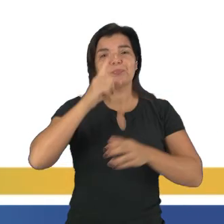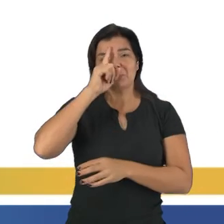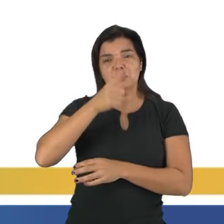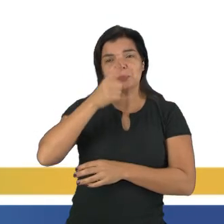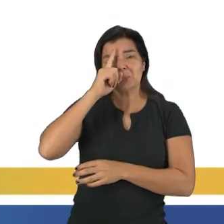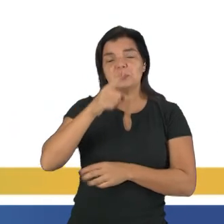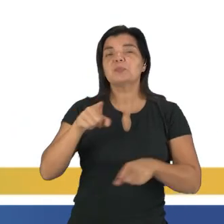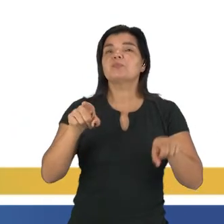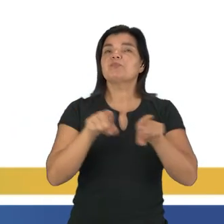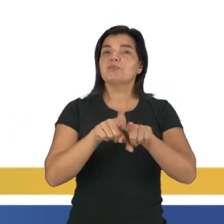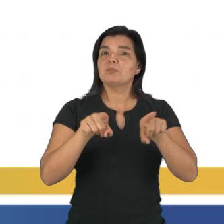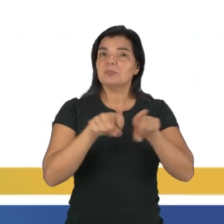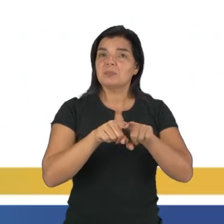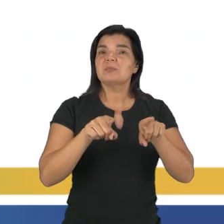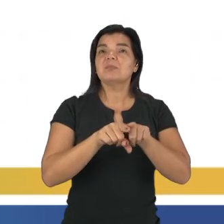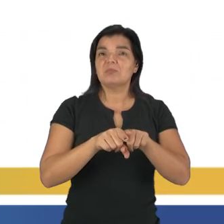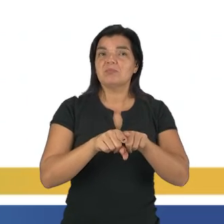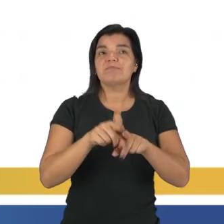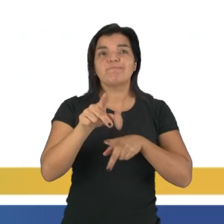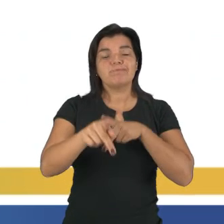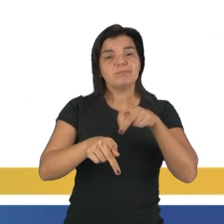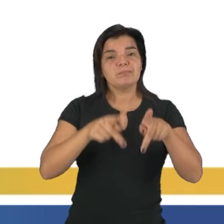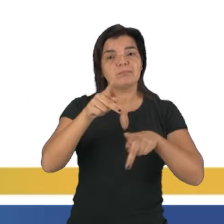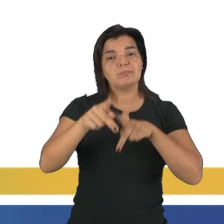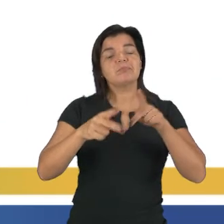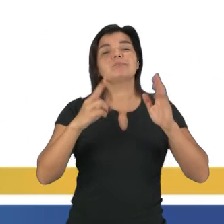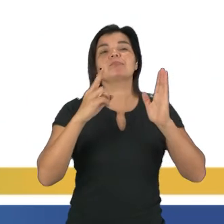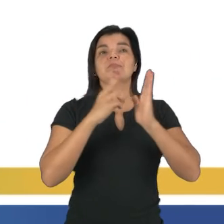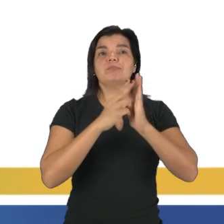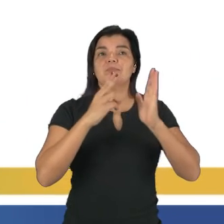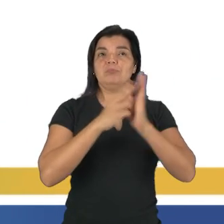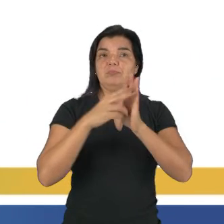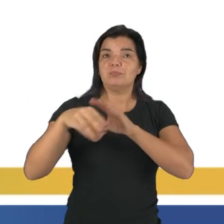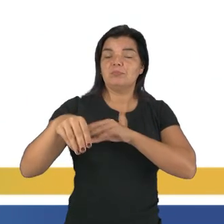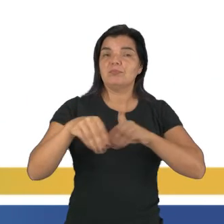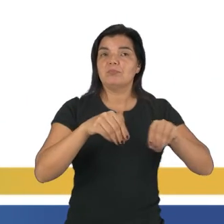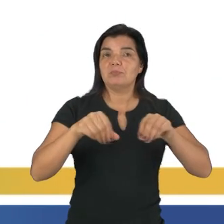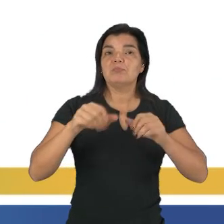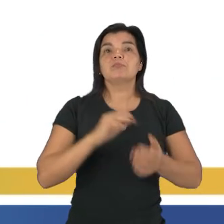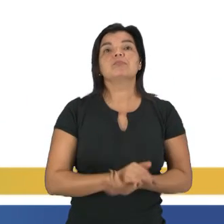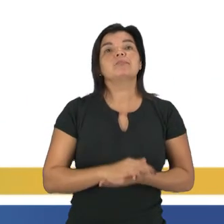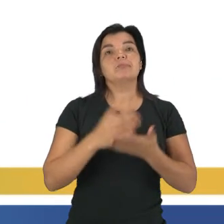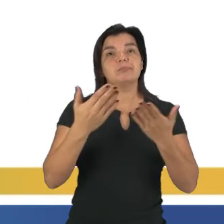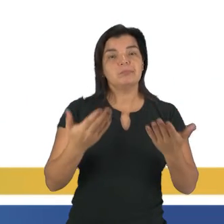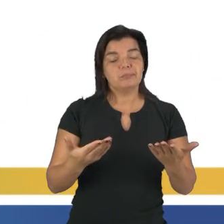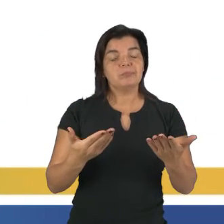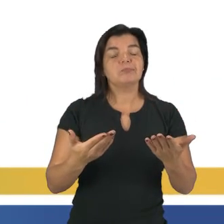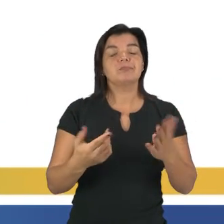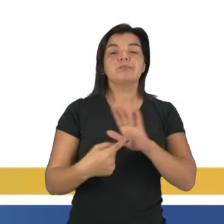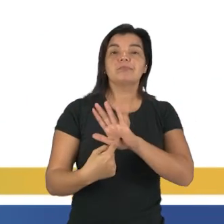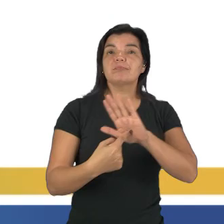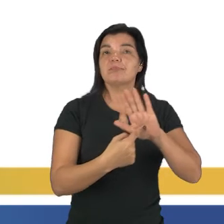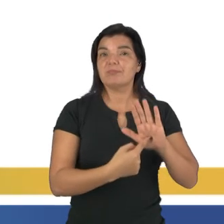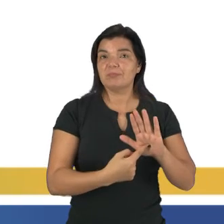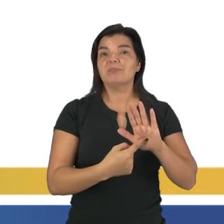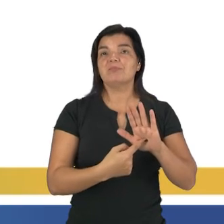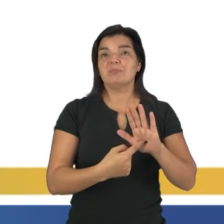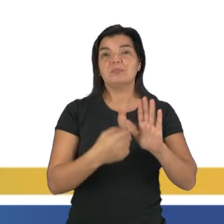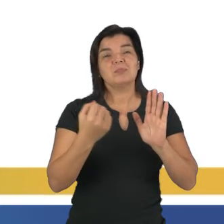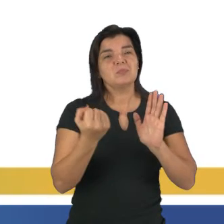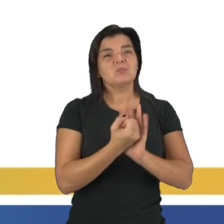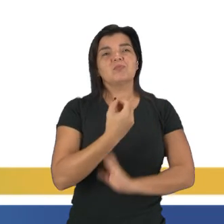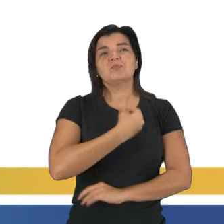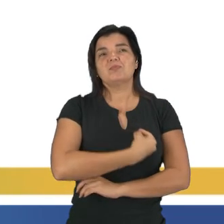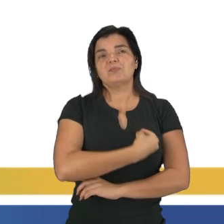processo de dominação que também afetou a população indígena do território. Ainda assim, deixaram